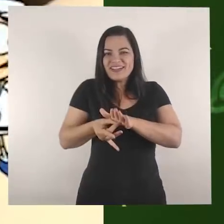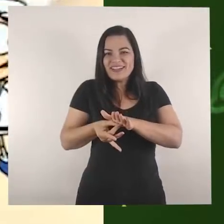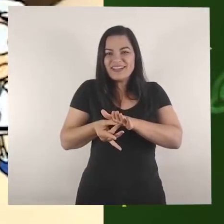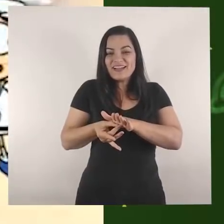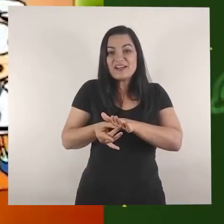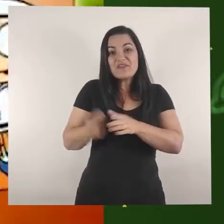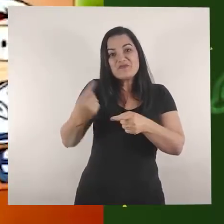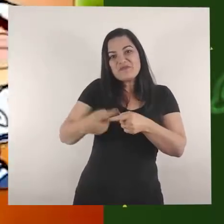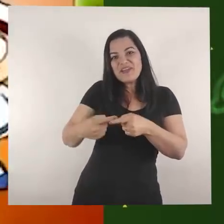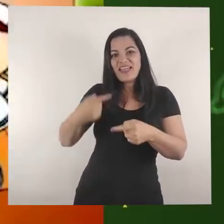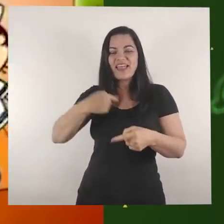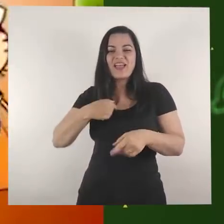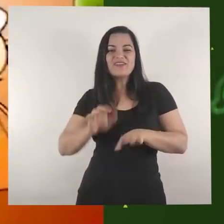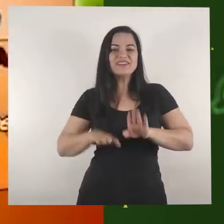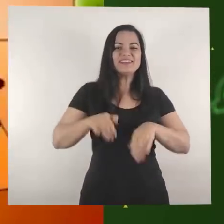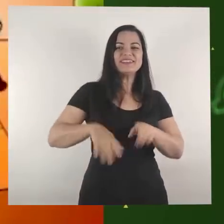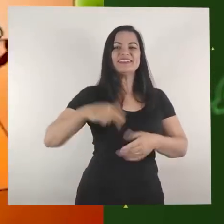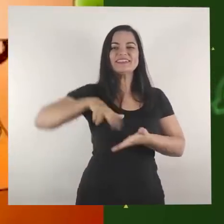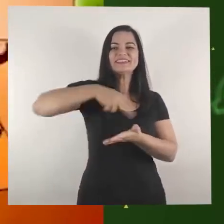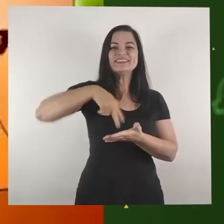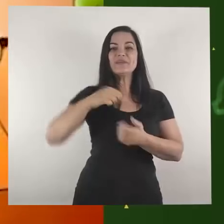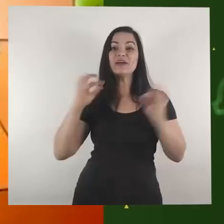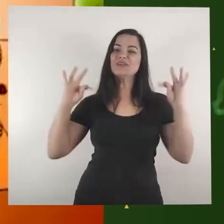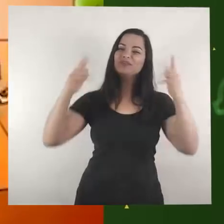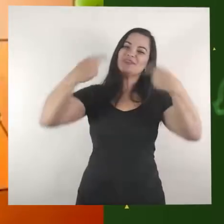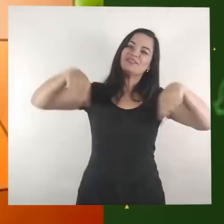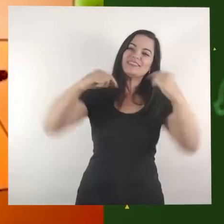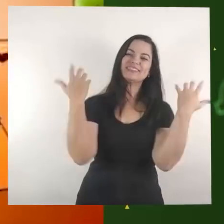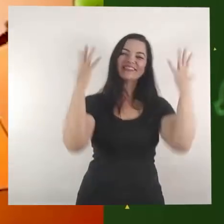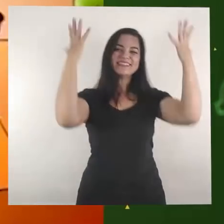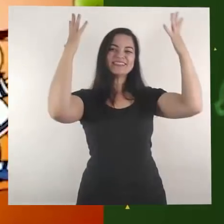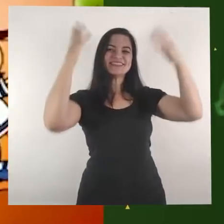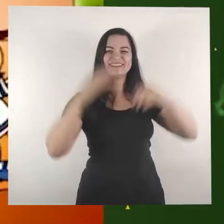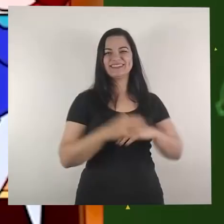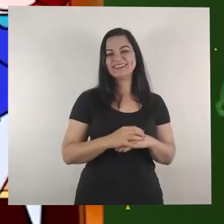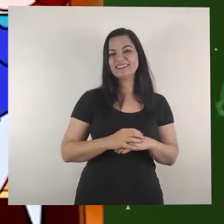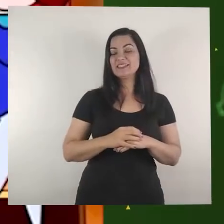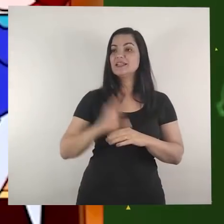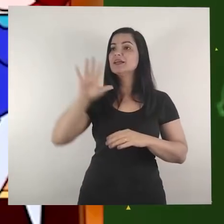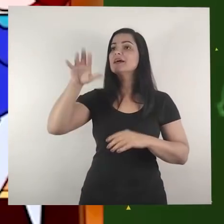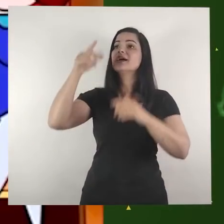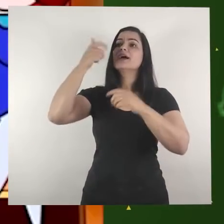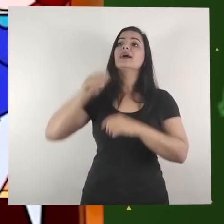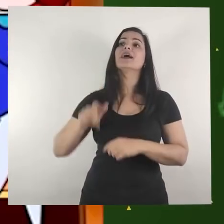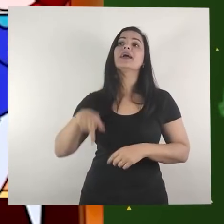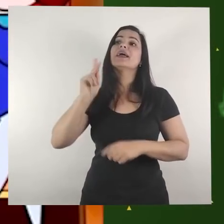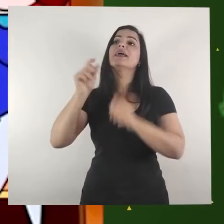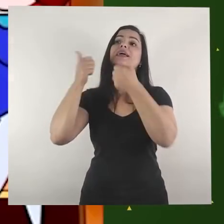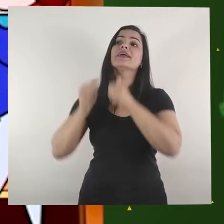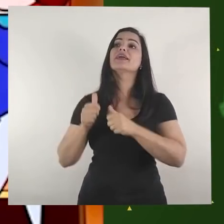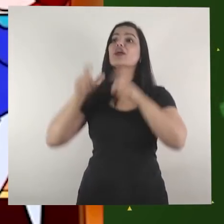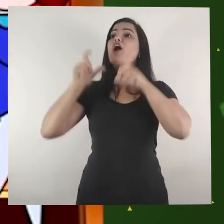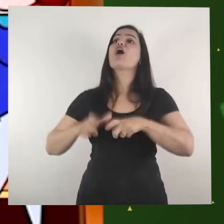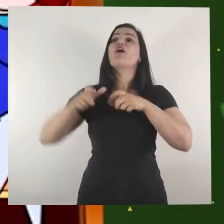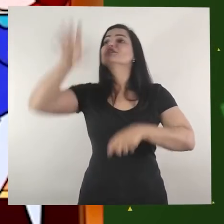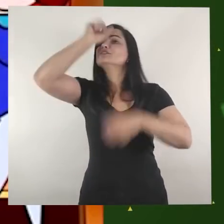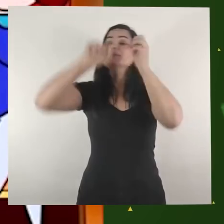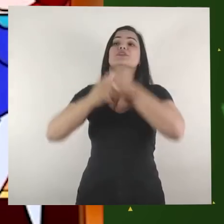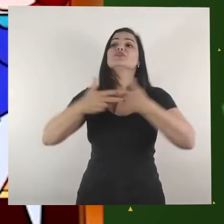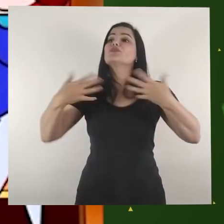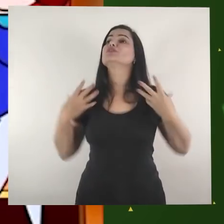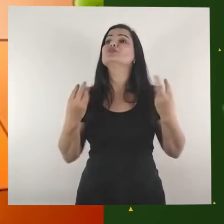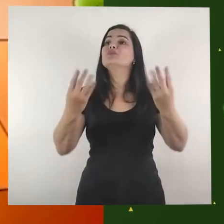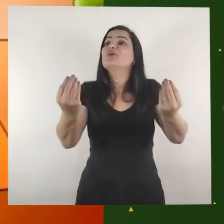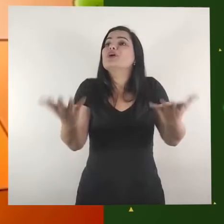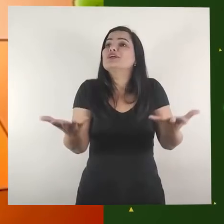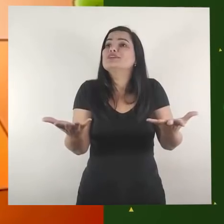costurado e colado, para o meu sapateado ser aplaudido e consagrado. Ei, Kika, de onde veio tanta